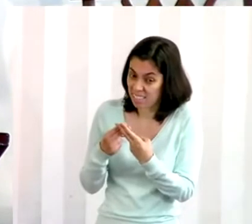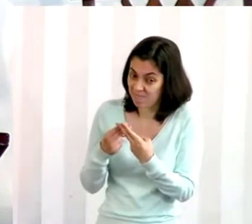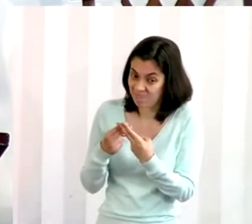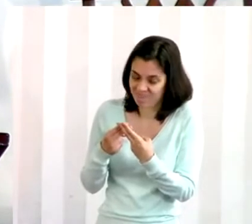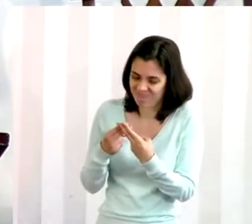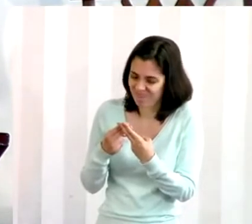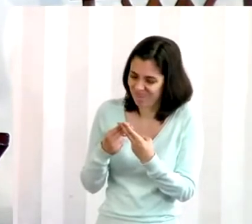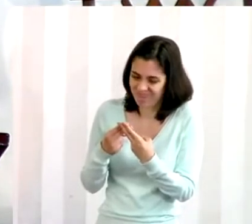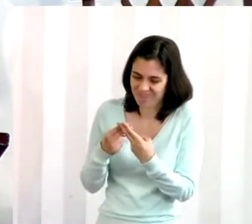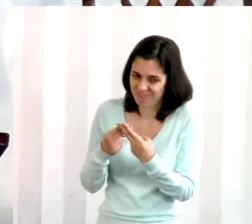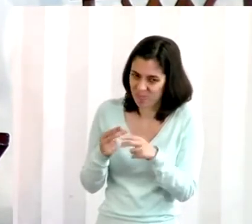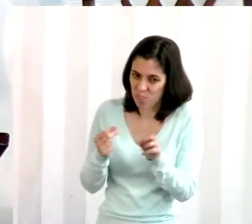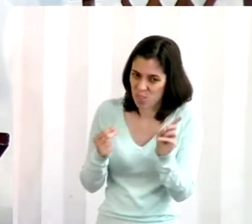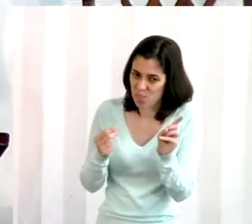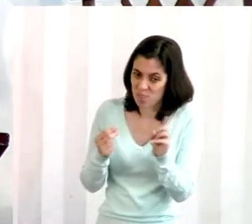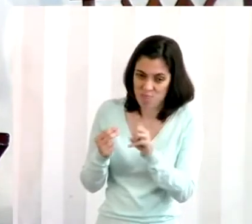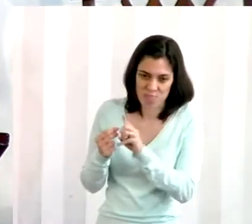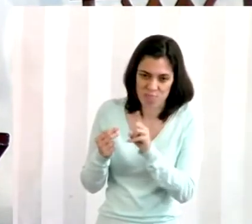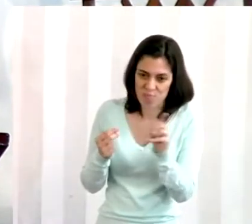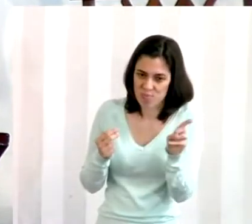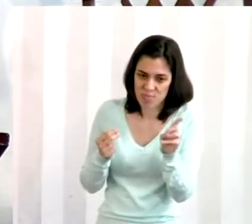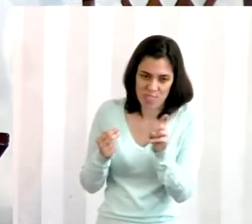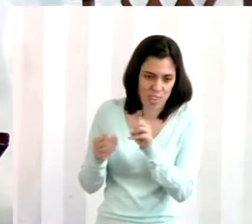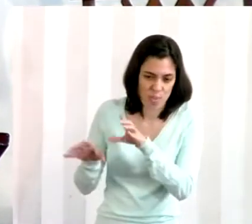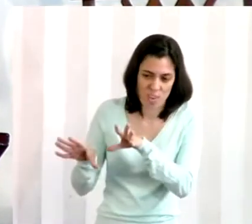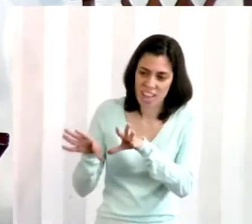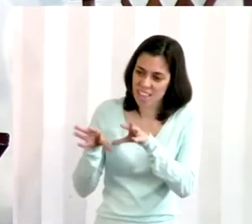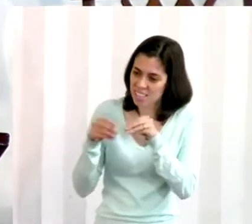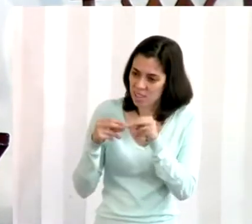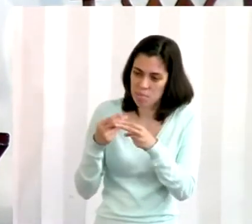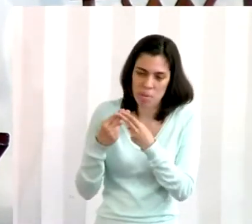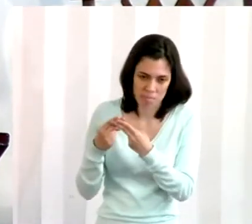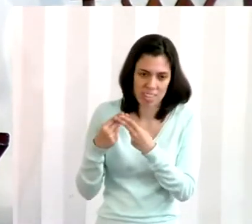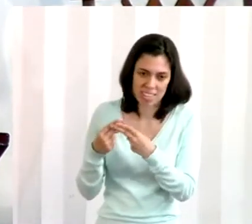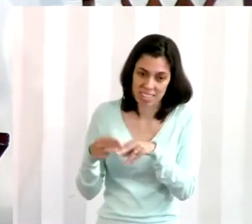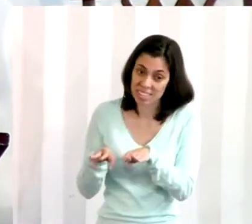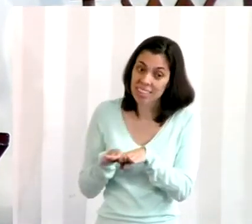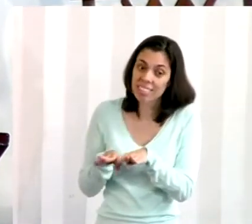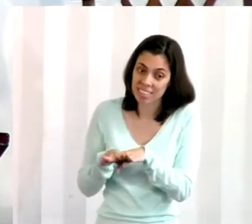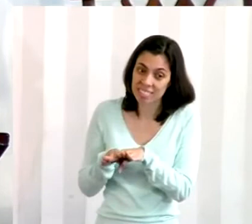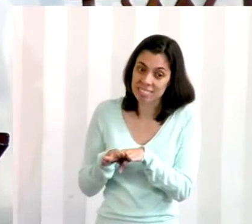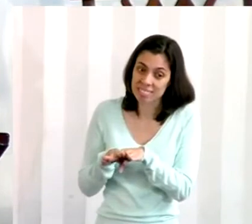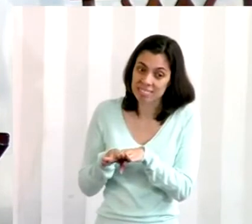direito de esperar que outras pessoas tenham paciência com ele.